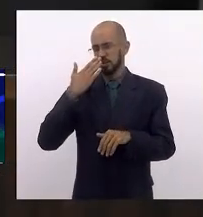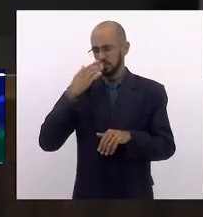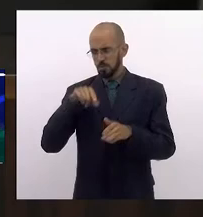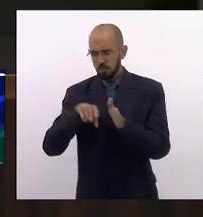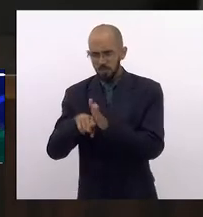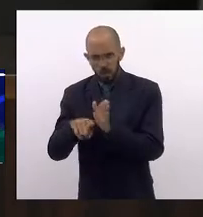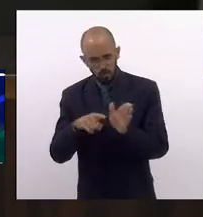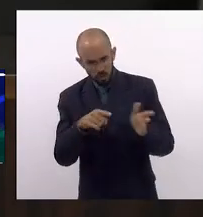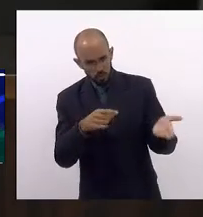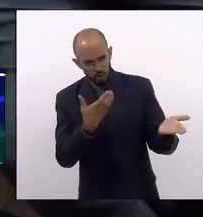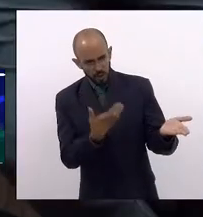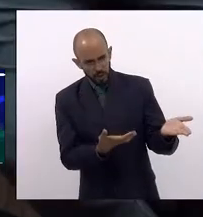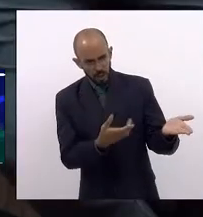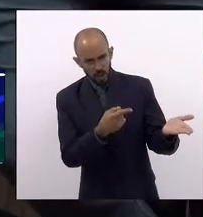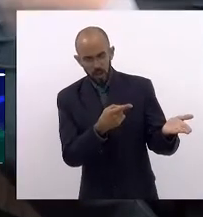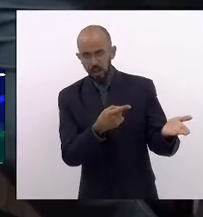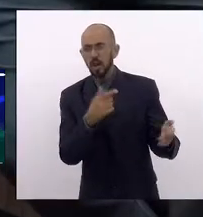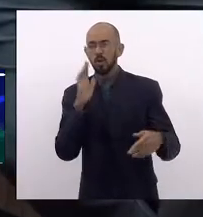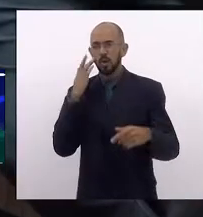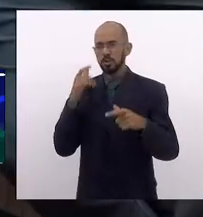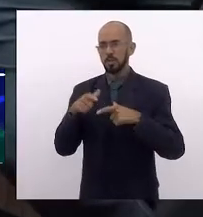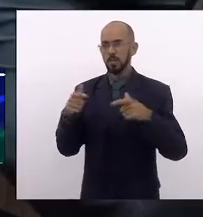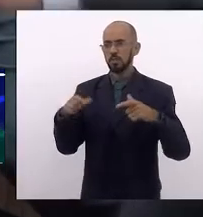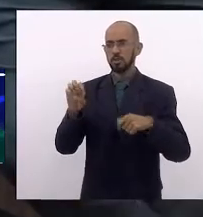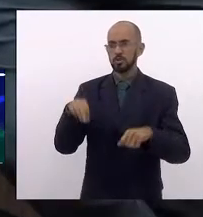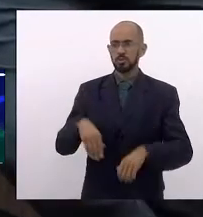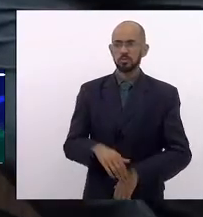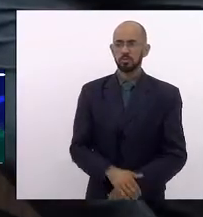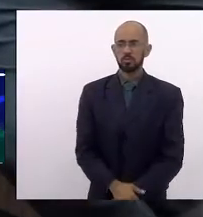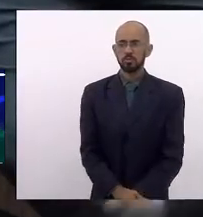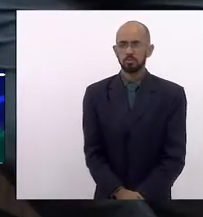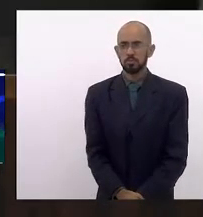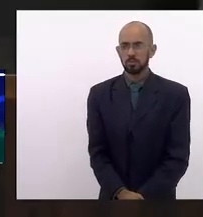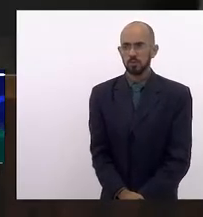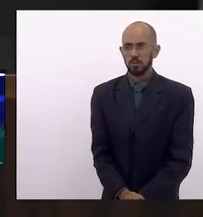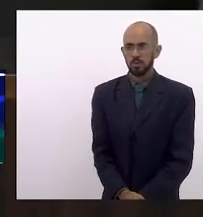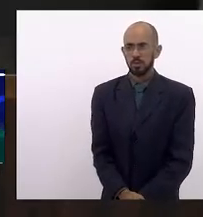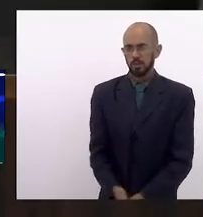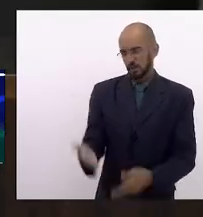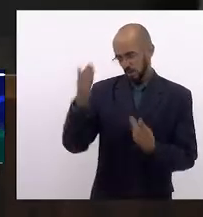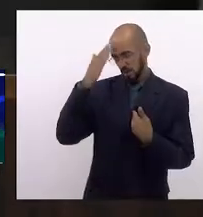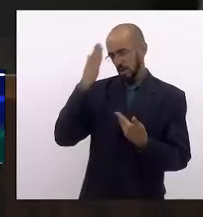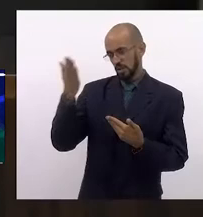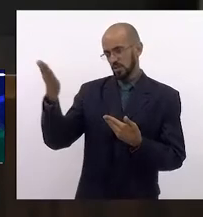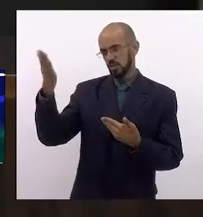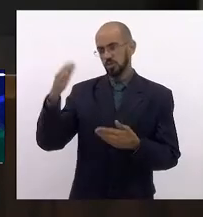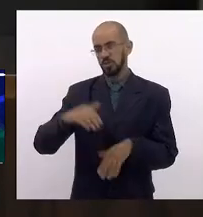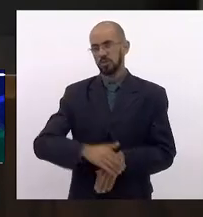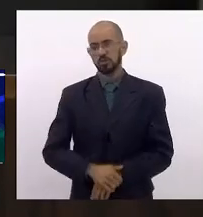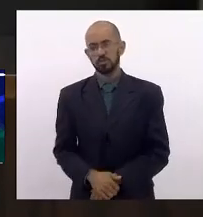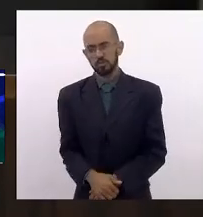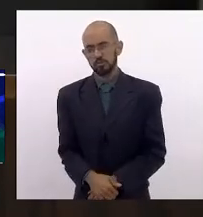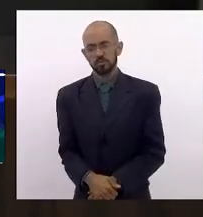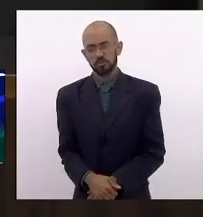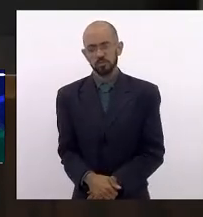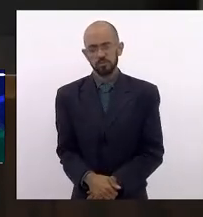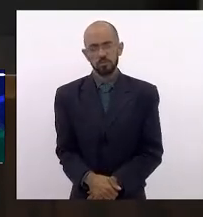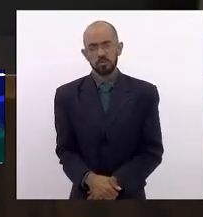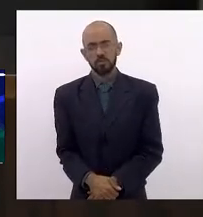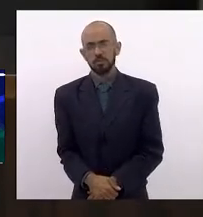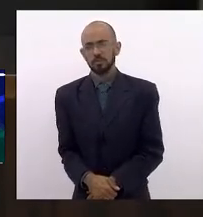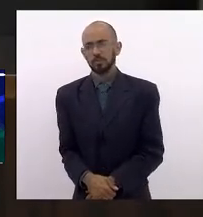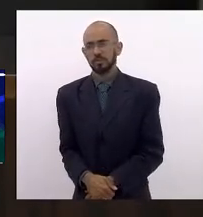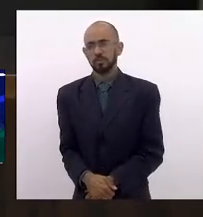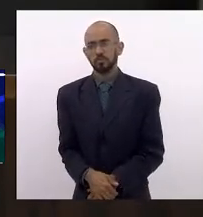eu acho que a maioria que são presença já e eu agradeço a vossa sabedoria de vossa excelência'